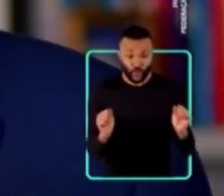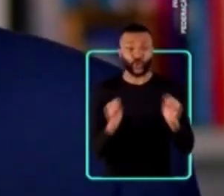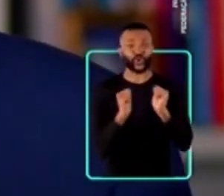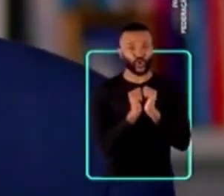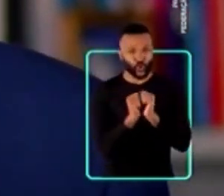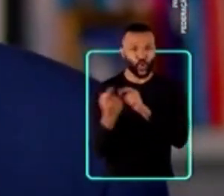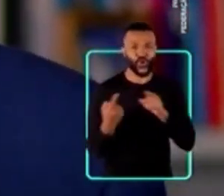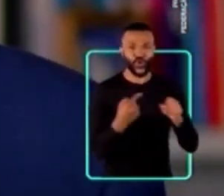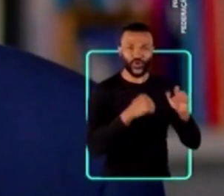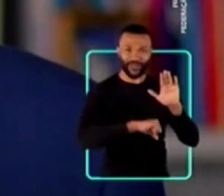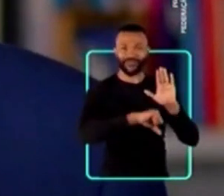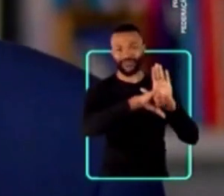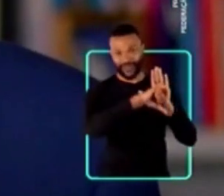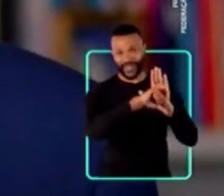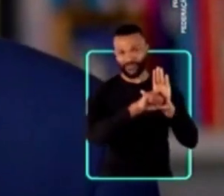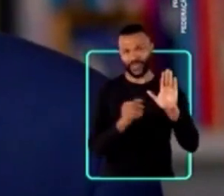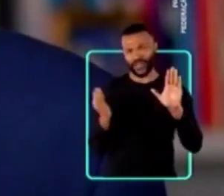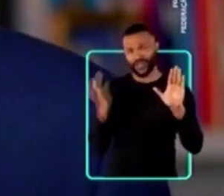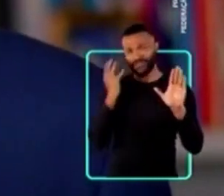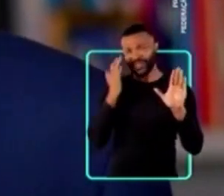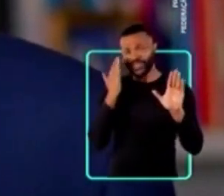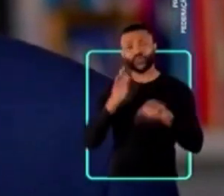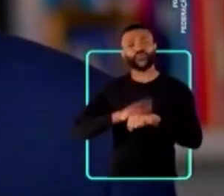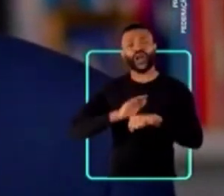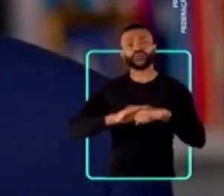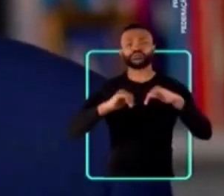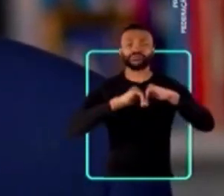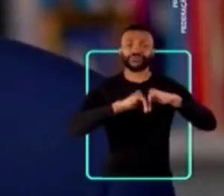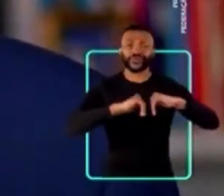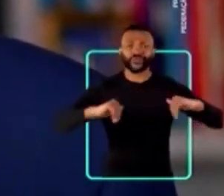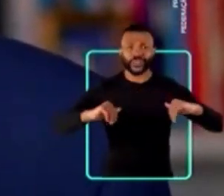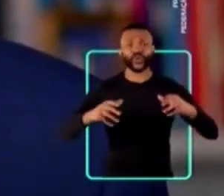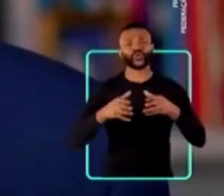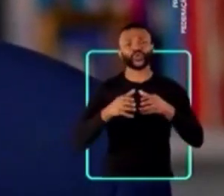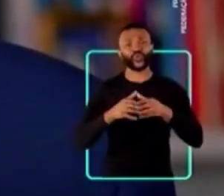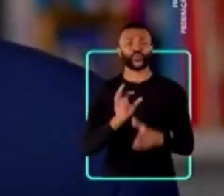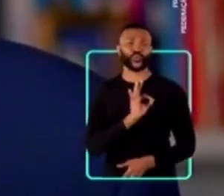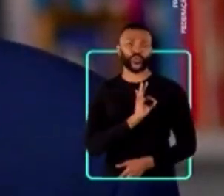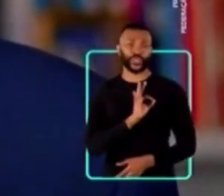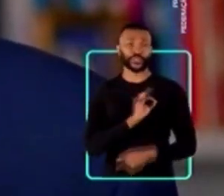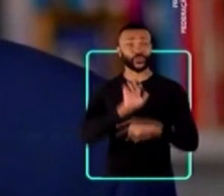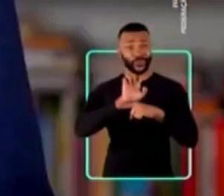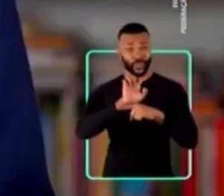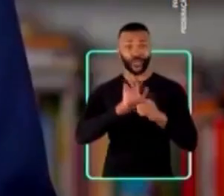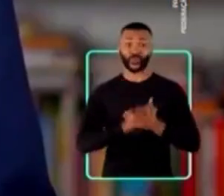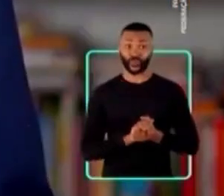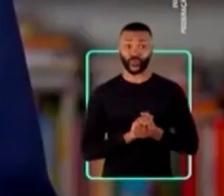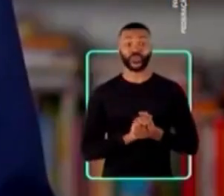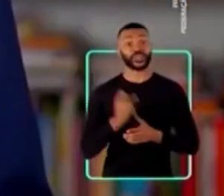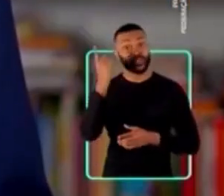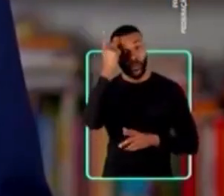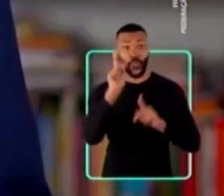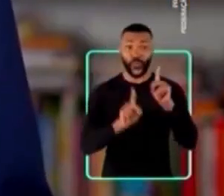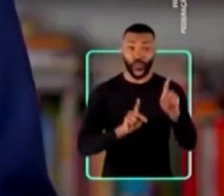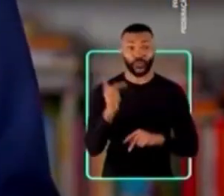conjunto contra a criminalidade, meu adversário quer promover uma divisão entre as forças de segurança do estado. São Paulo e o